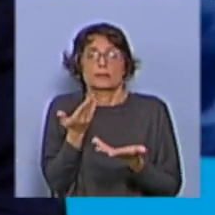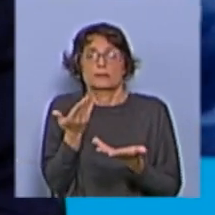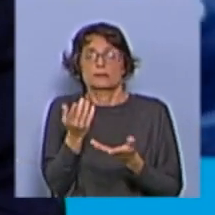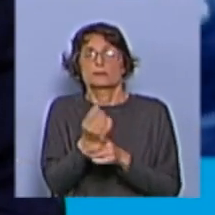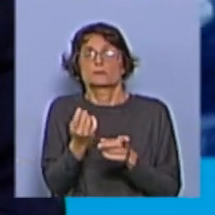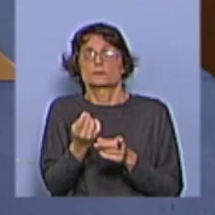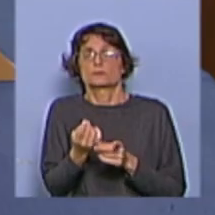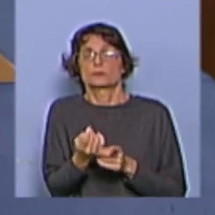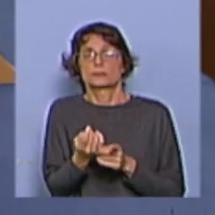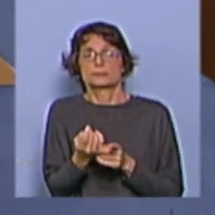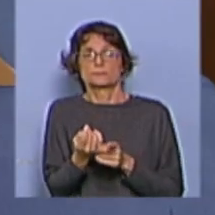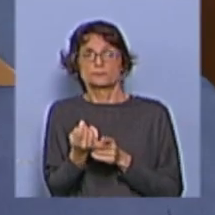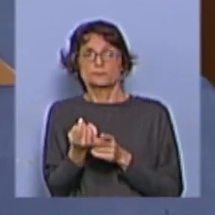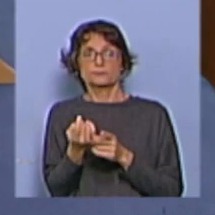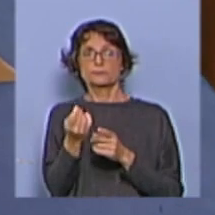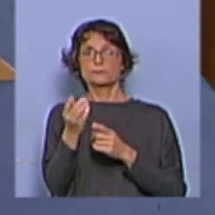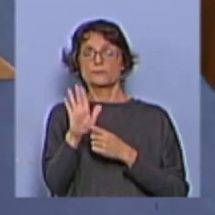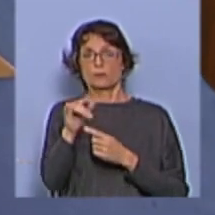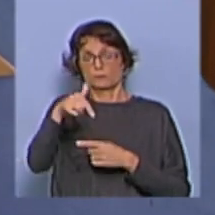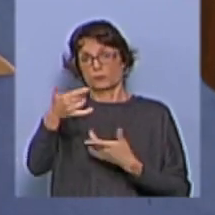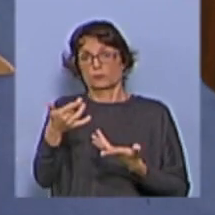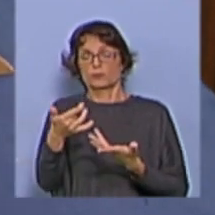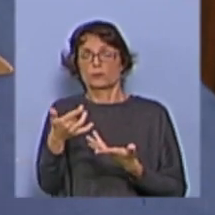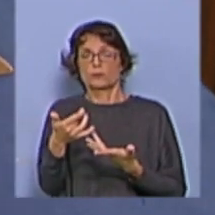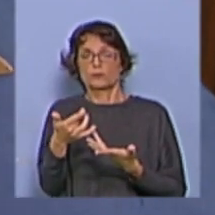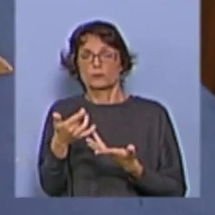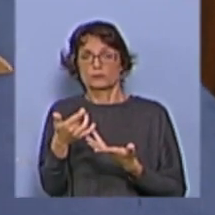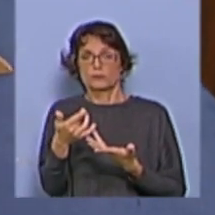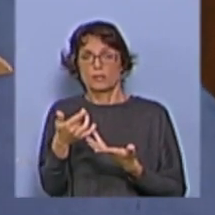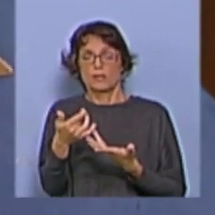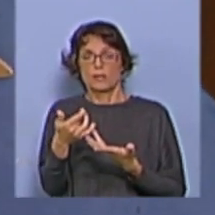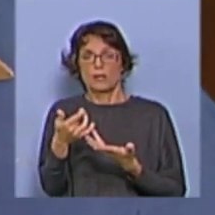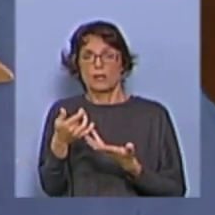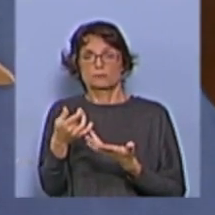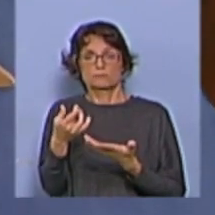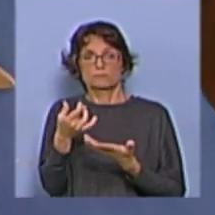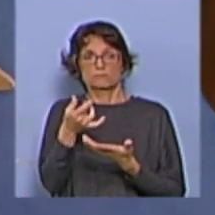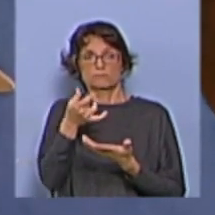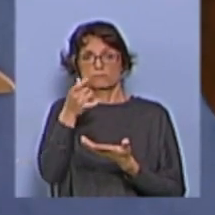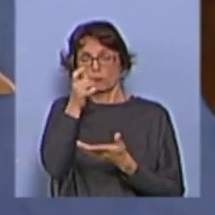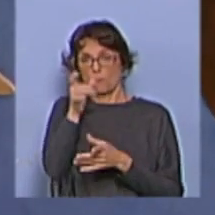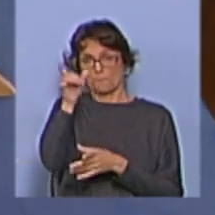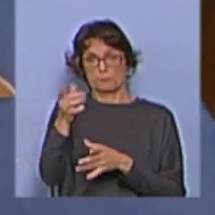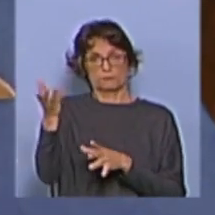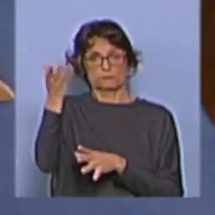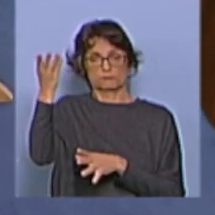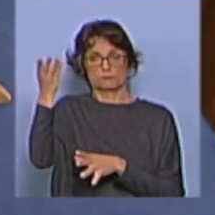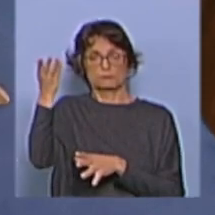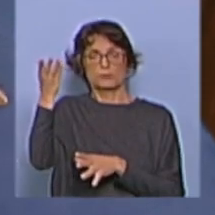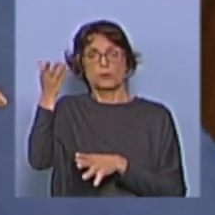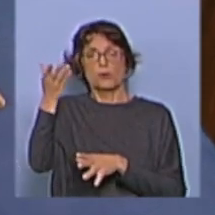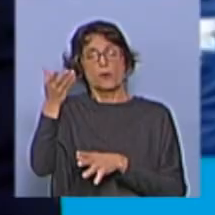há como que uma super personalidade que até foi indigitada para aconselhar o plano